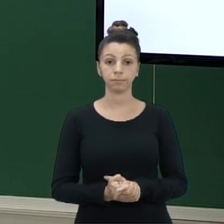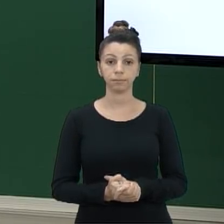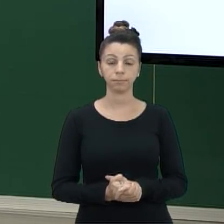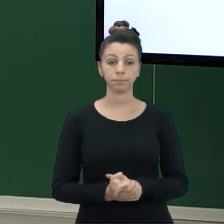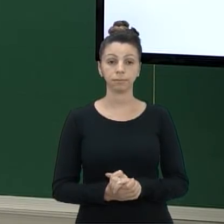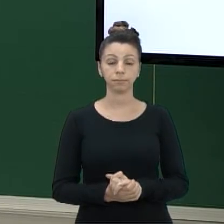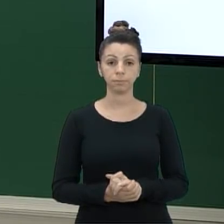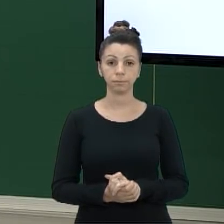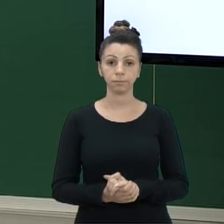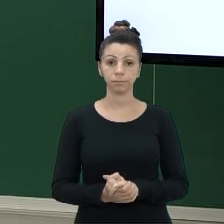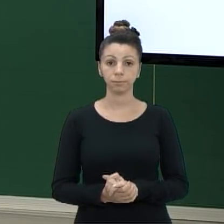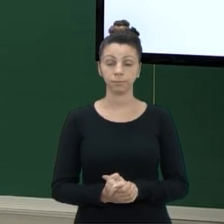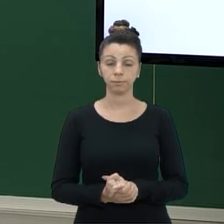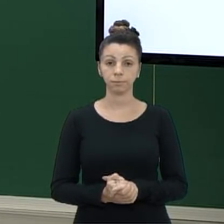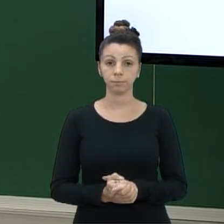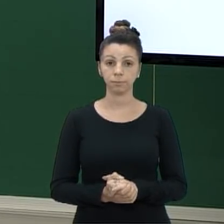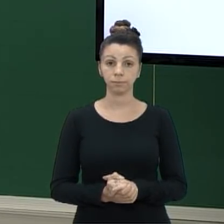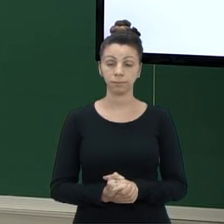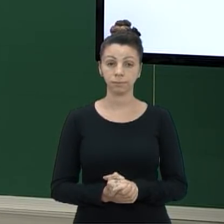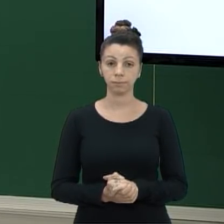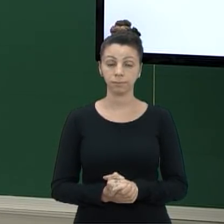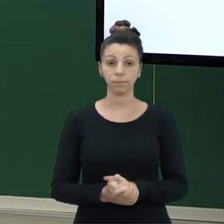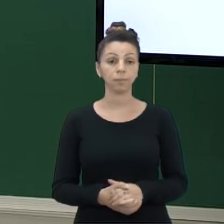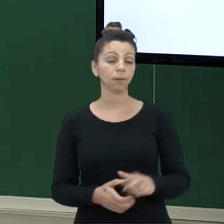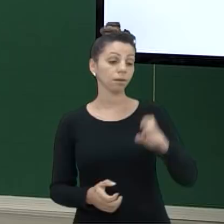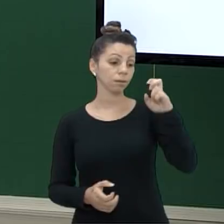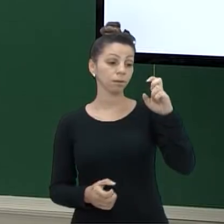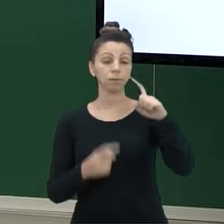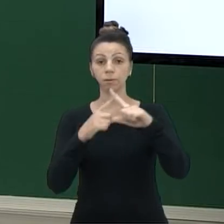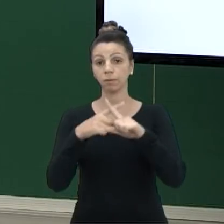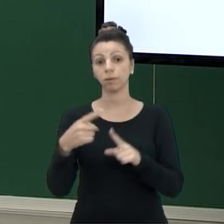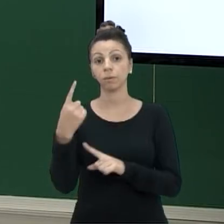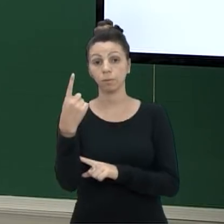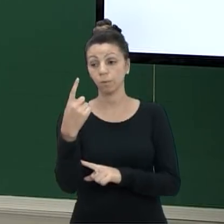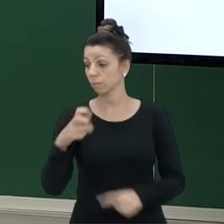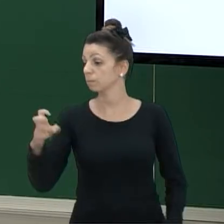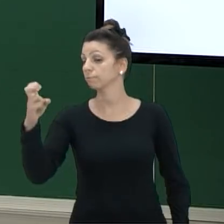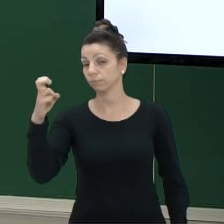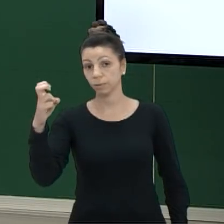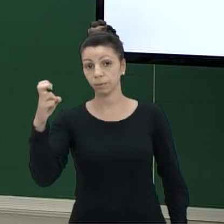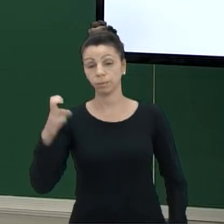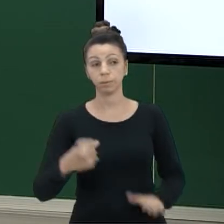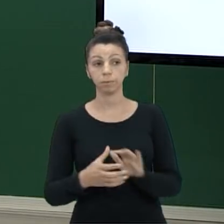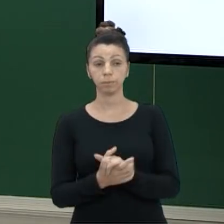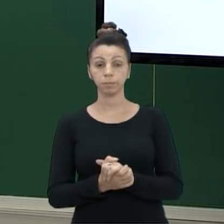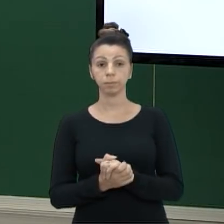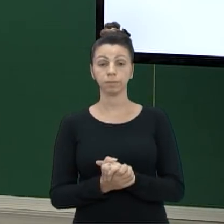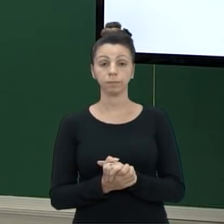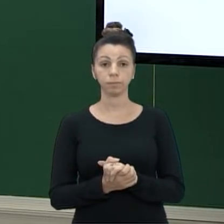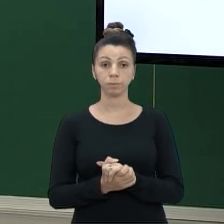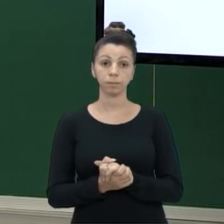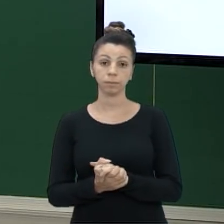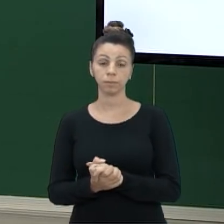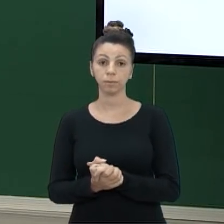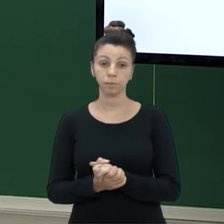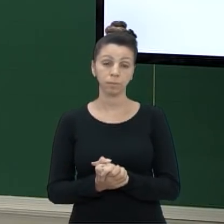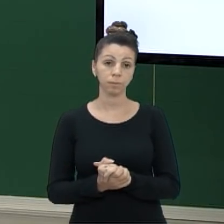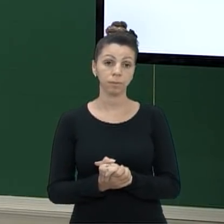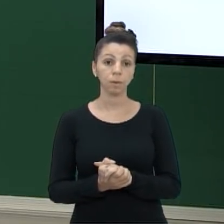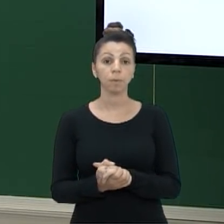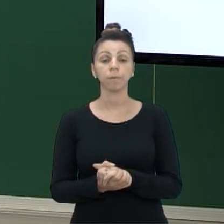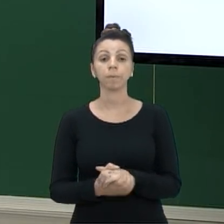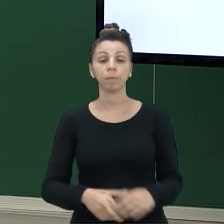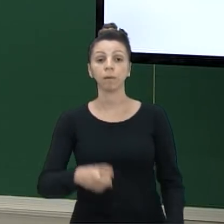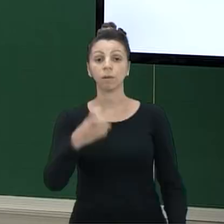na última casa que a gente vai ter 5 vezes 1, 5. Vamos ter, então, 5 milhões de